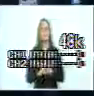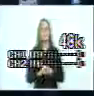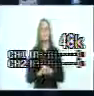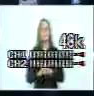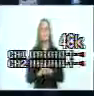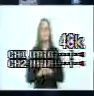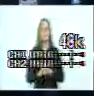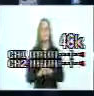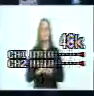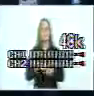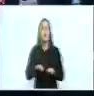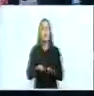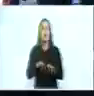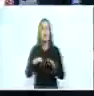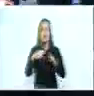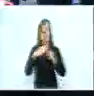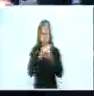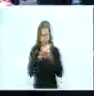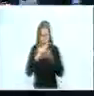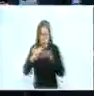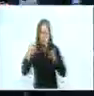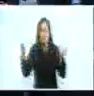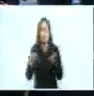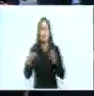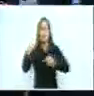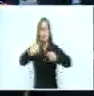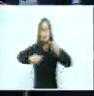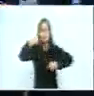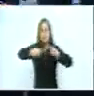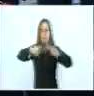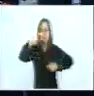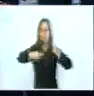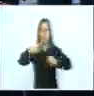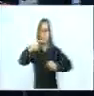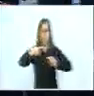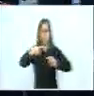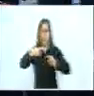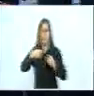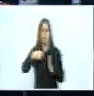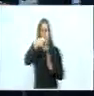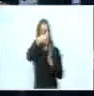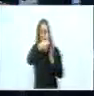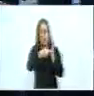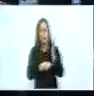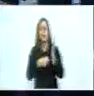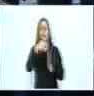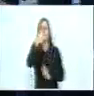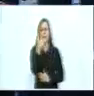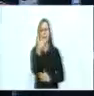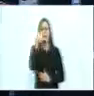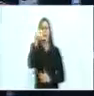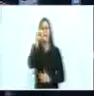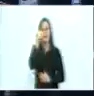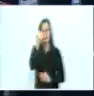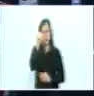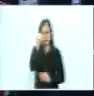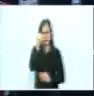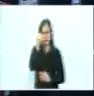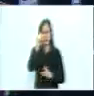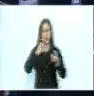Está em discussão a ata da 18ª reunião ordinária.